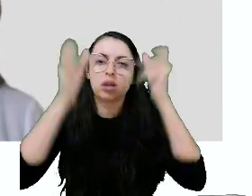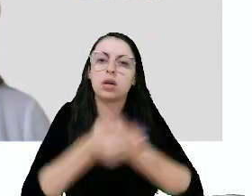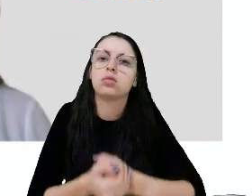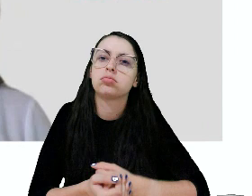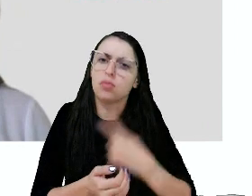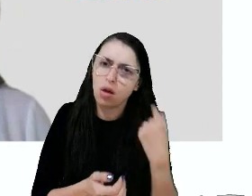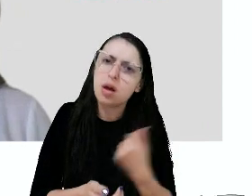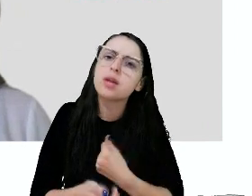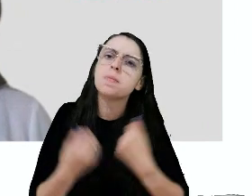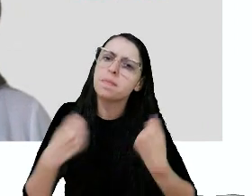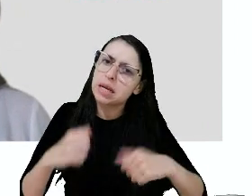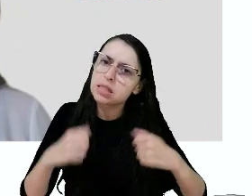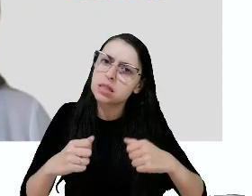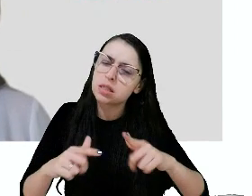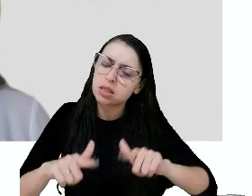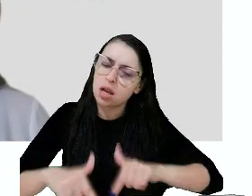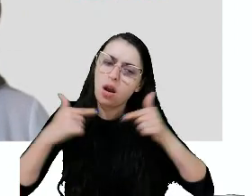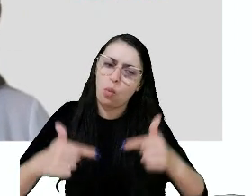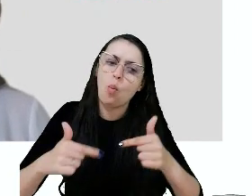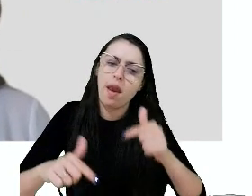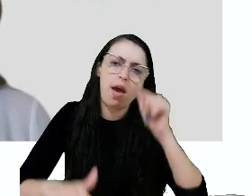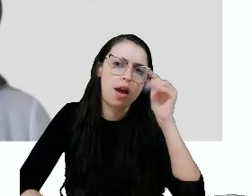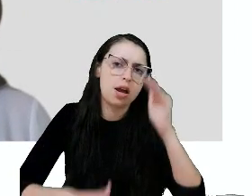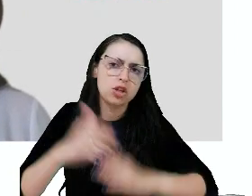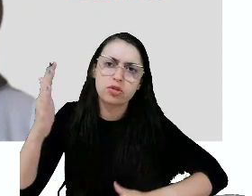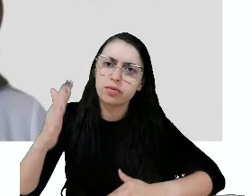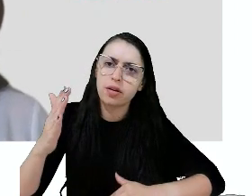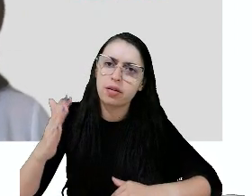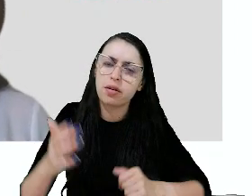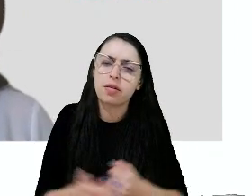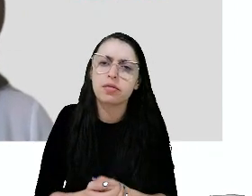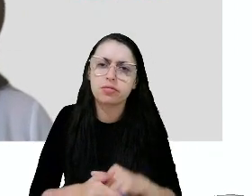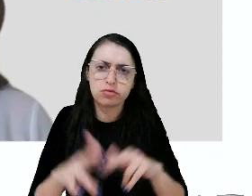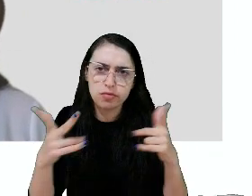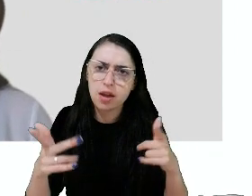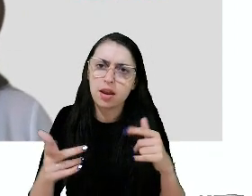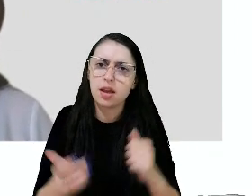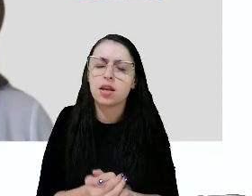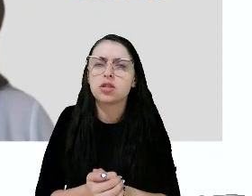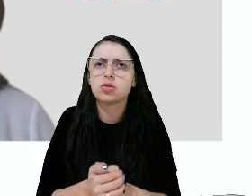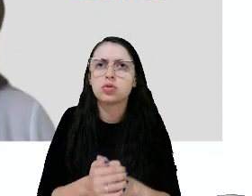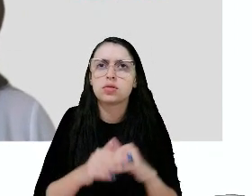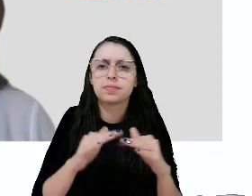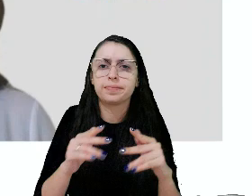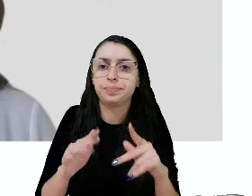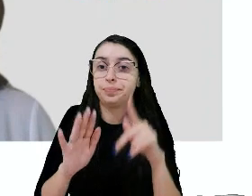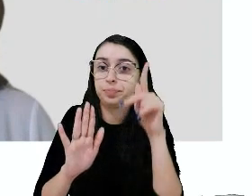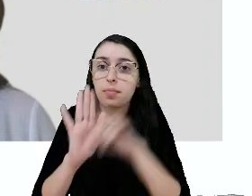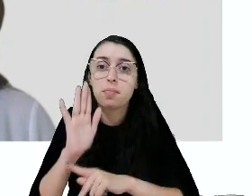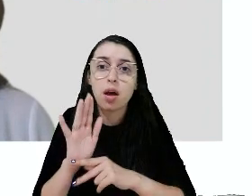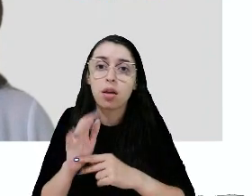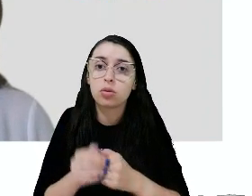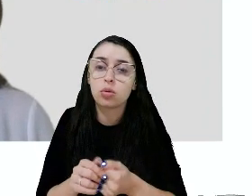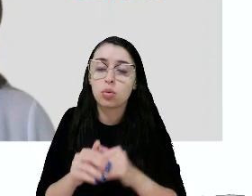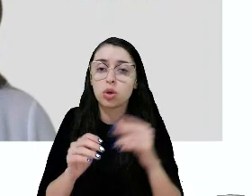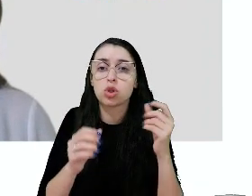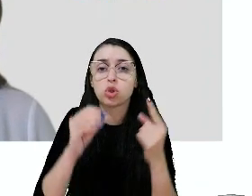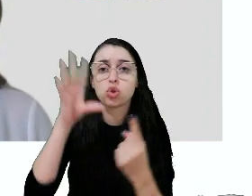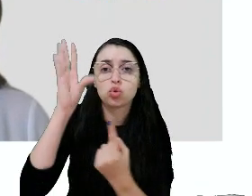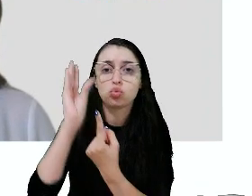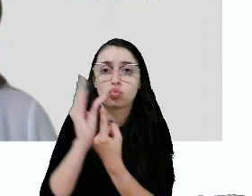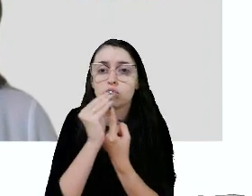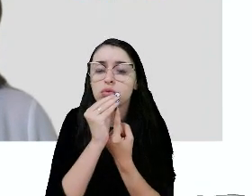temos obrigação de lutar contra, porque esses padrões culturais estabelecem, não